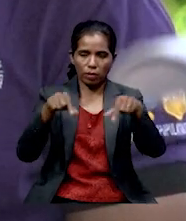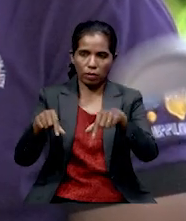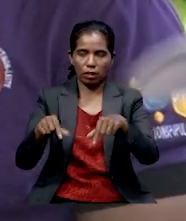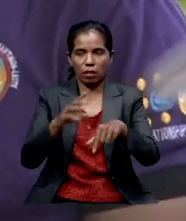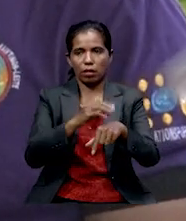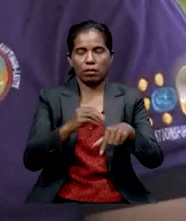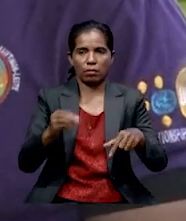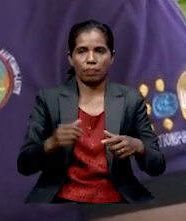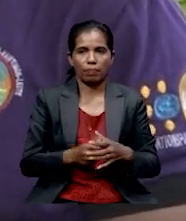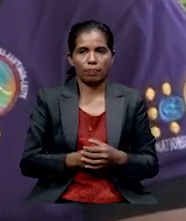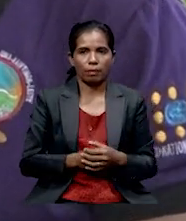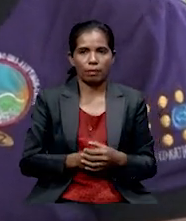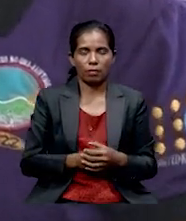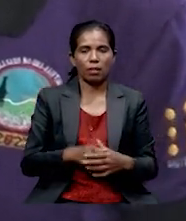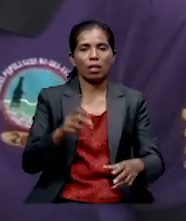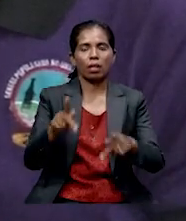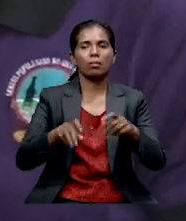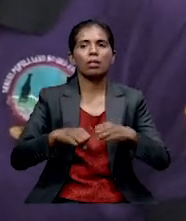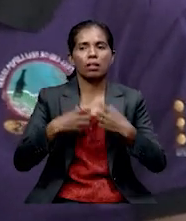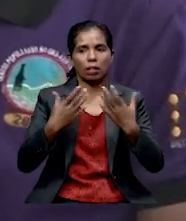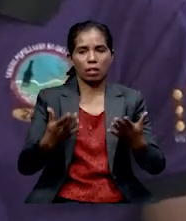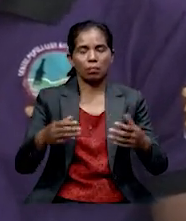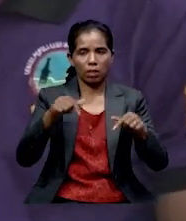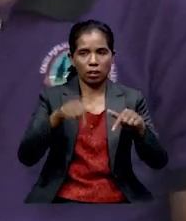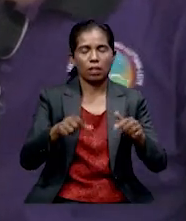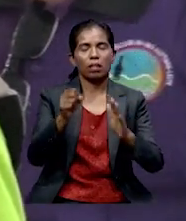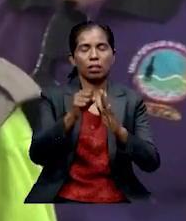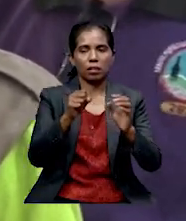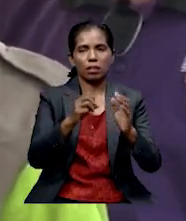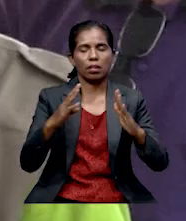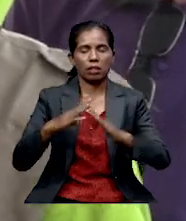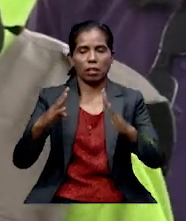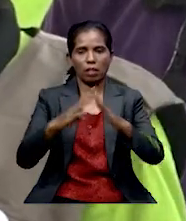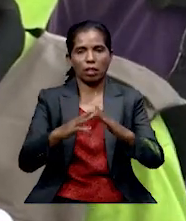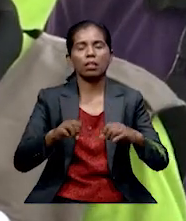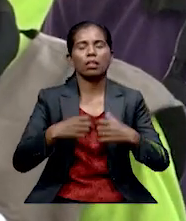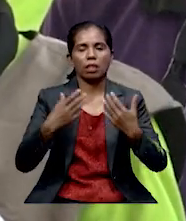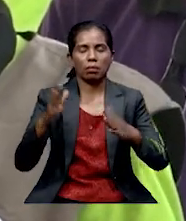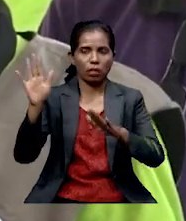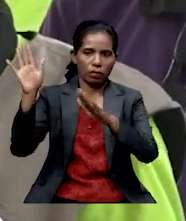mental. População hira maquia cidade, no hira maquia áreas rurais.